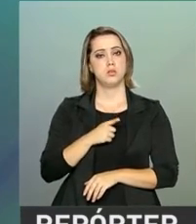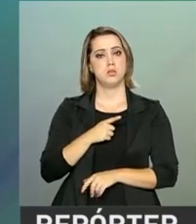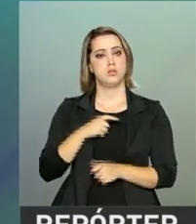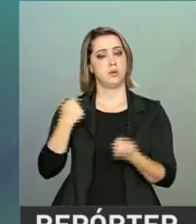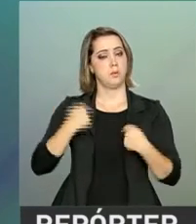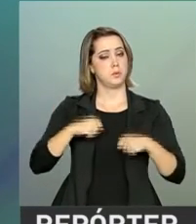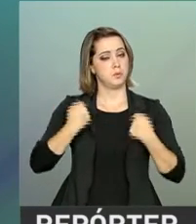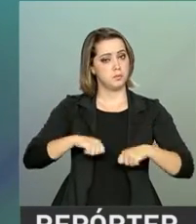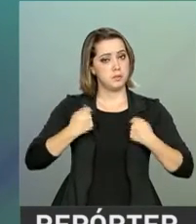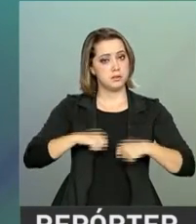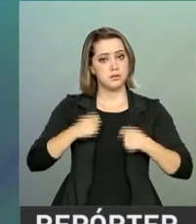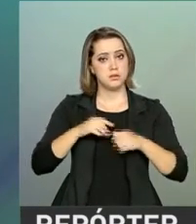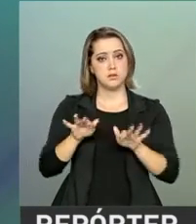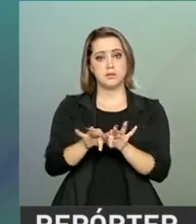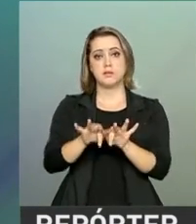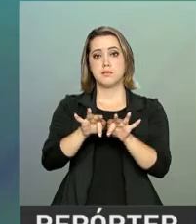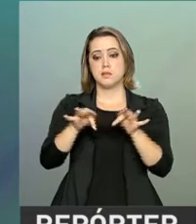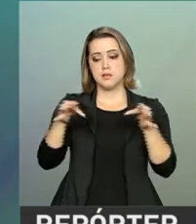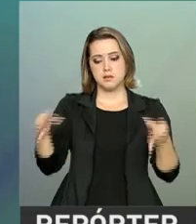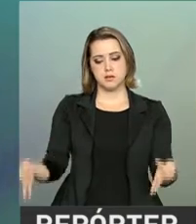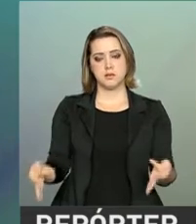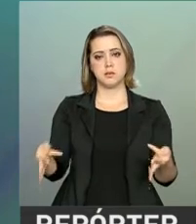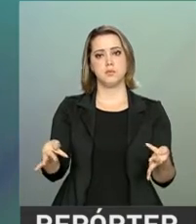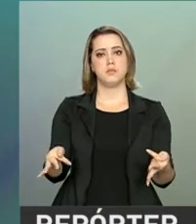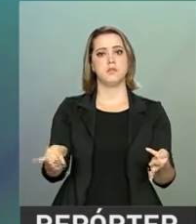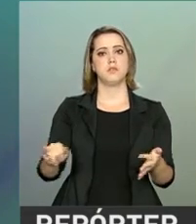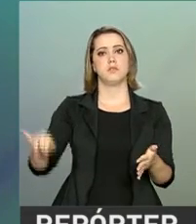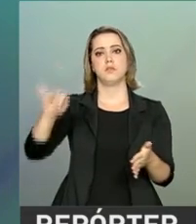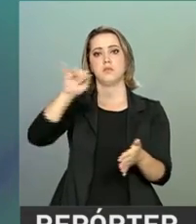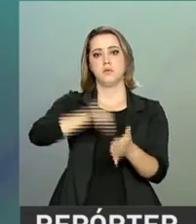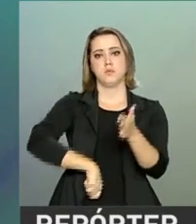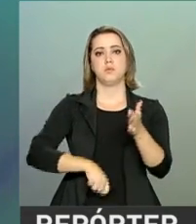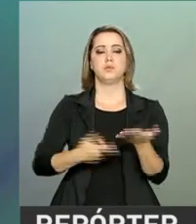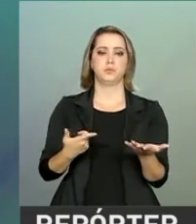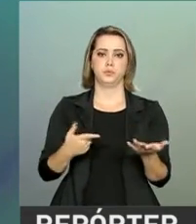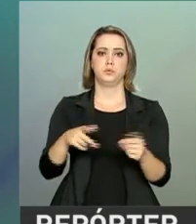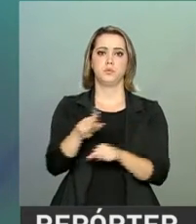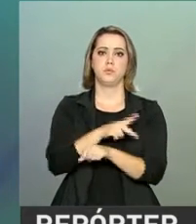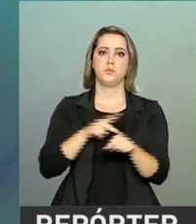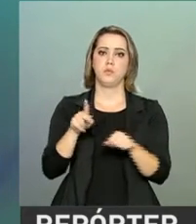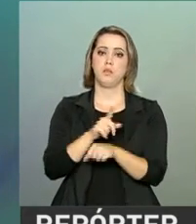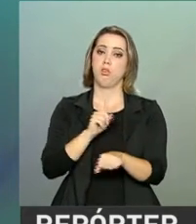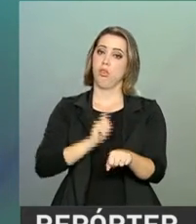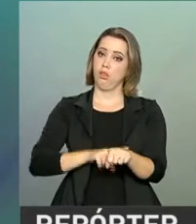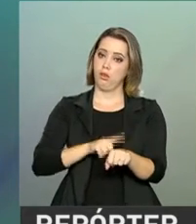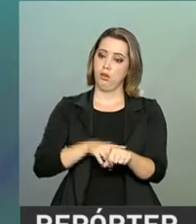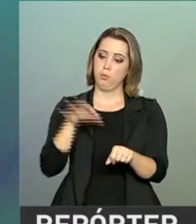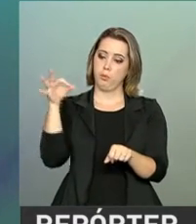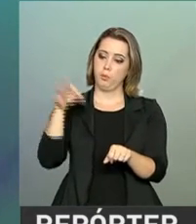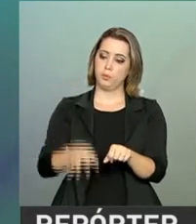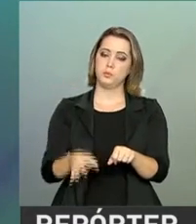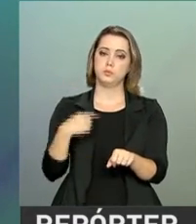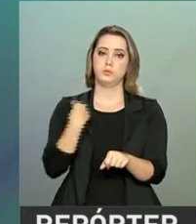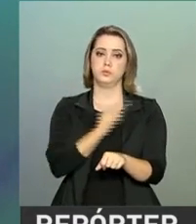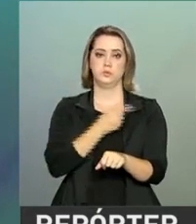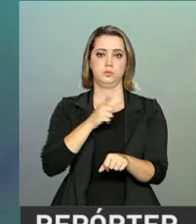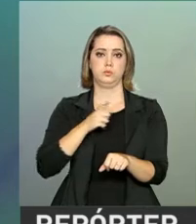uma simplificação tributária no país. E se tempo houver, porque nós temos